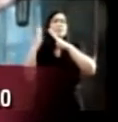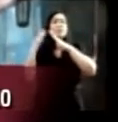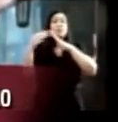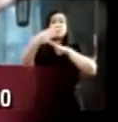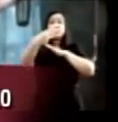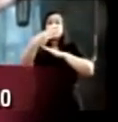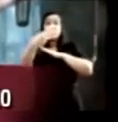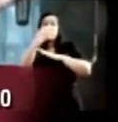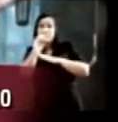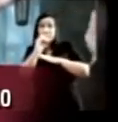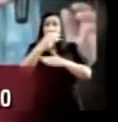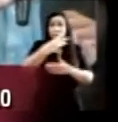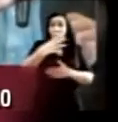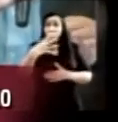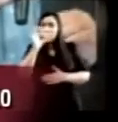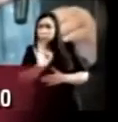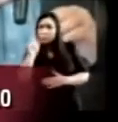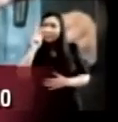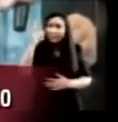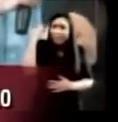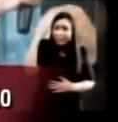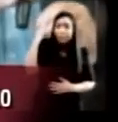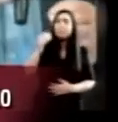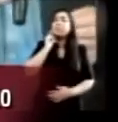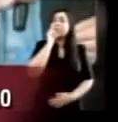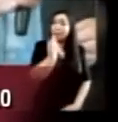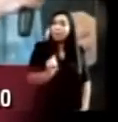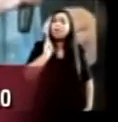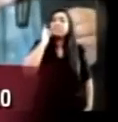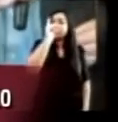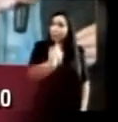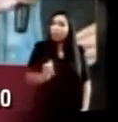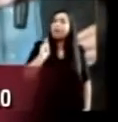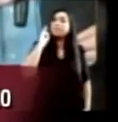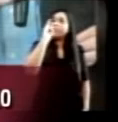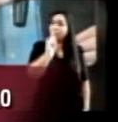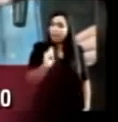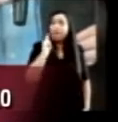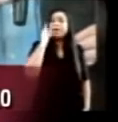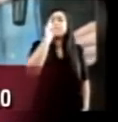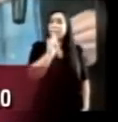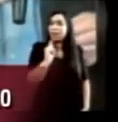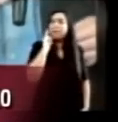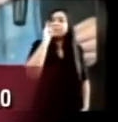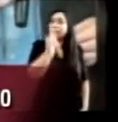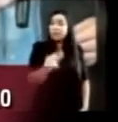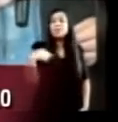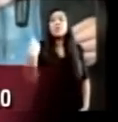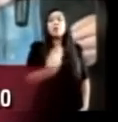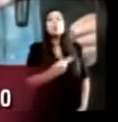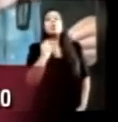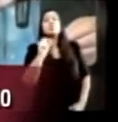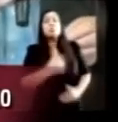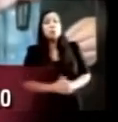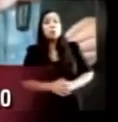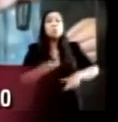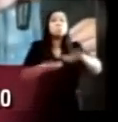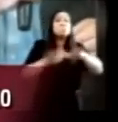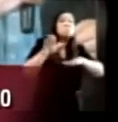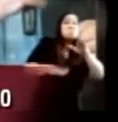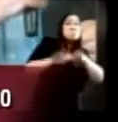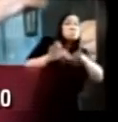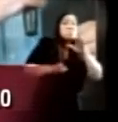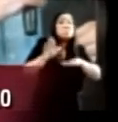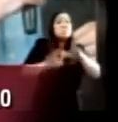e 34%. Vocês lembram que eu repetia todas as lives que nós estávamos girando em torno